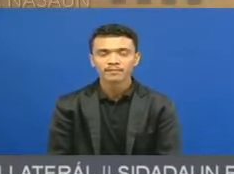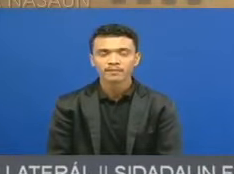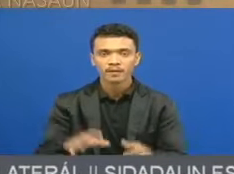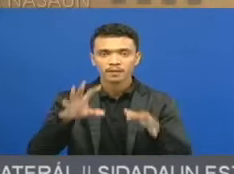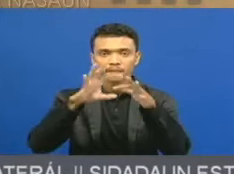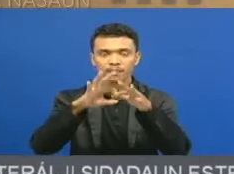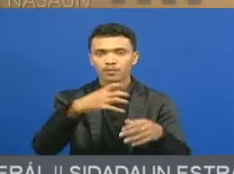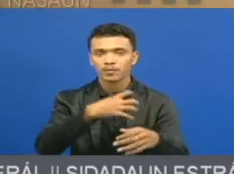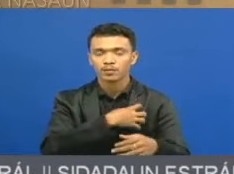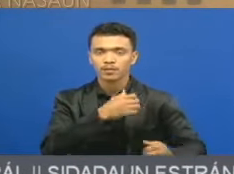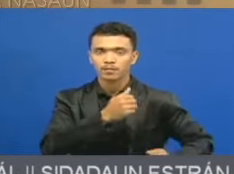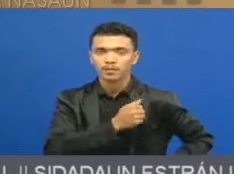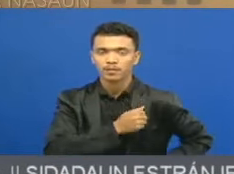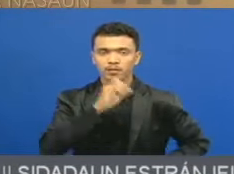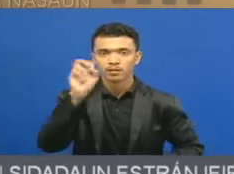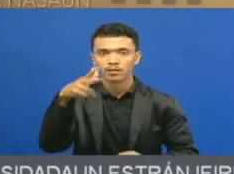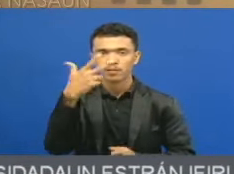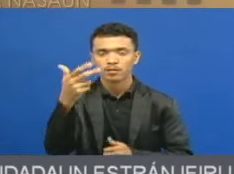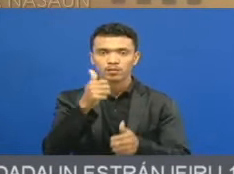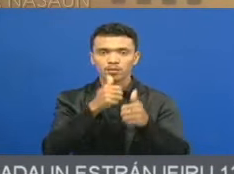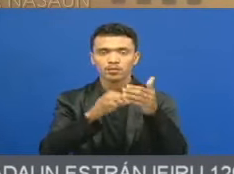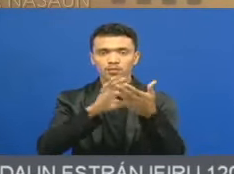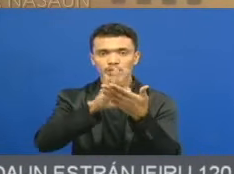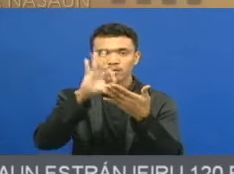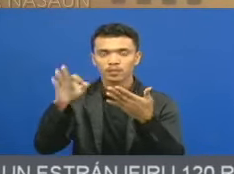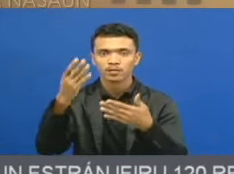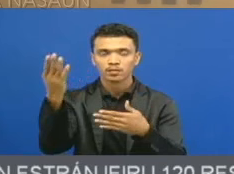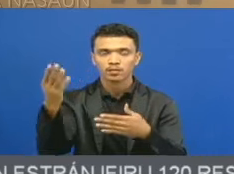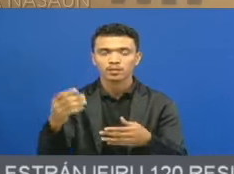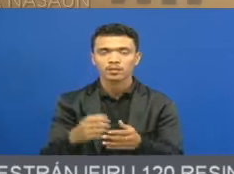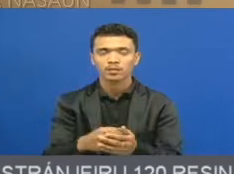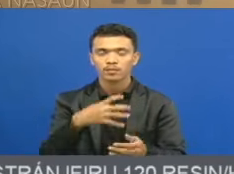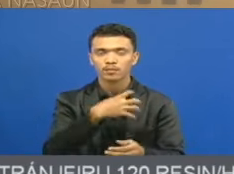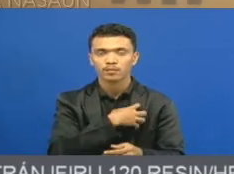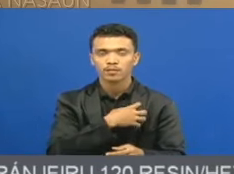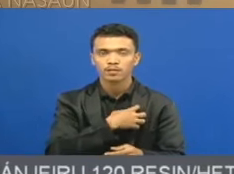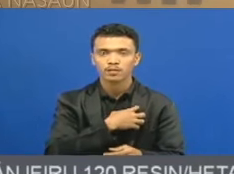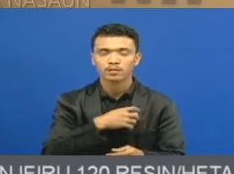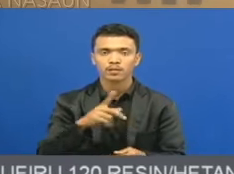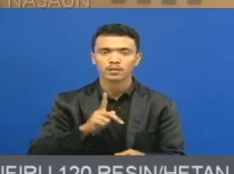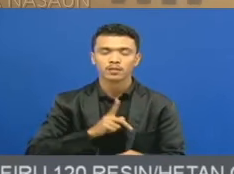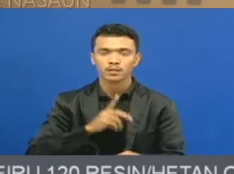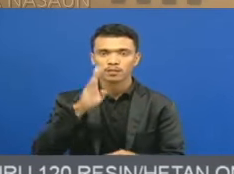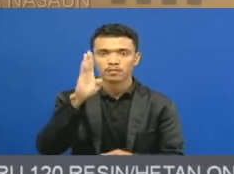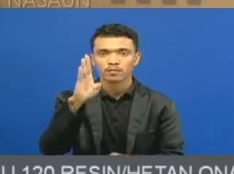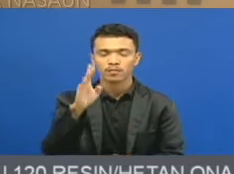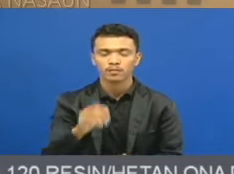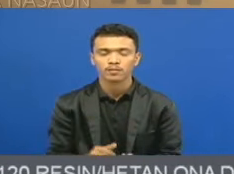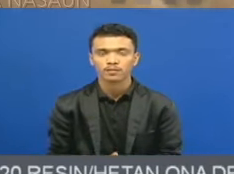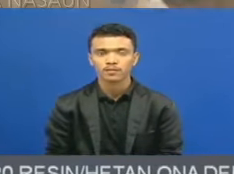Membru Polícia Militar sa nu recentou lutu informação batedores e ha quartel unidade Polícia Militar Quintal Bote.